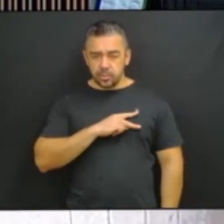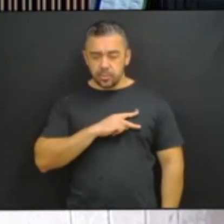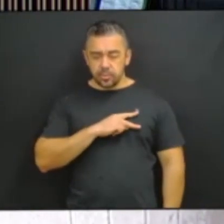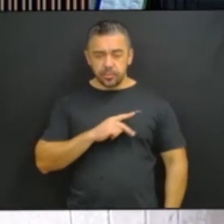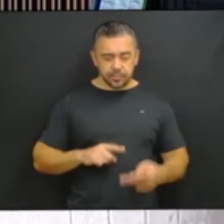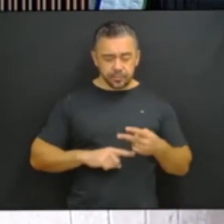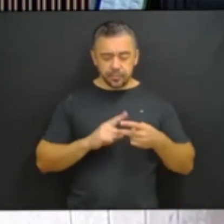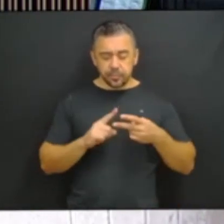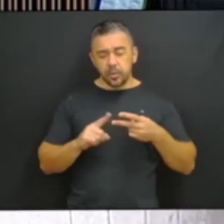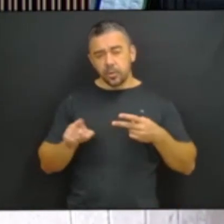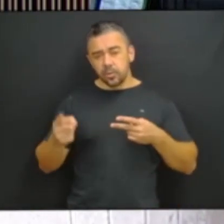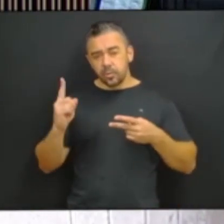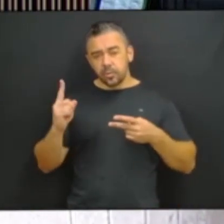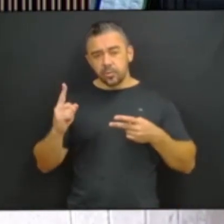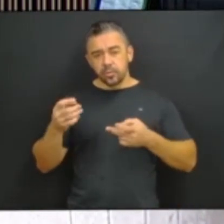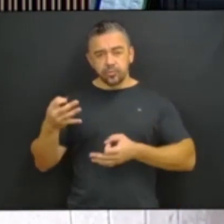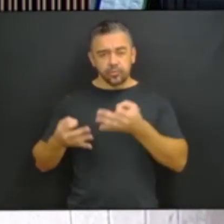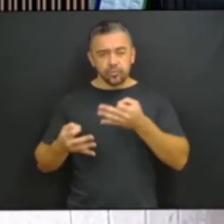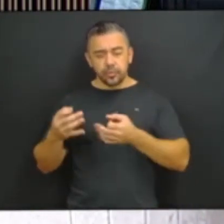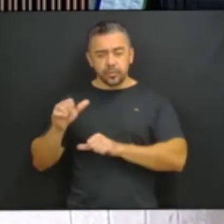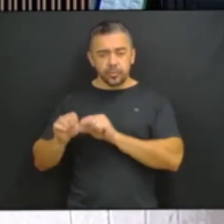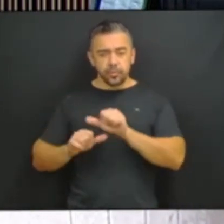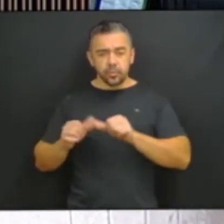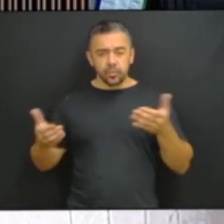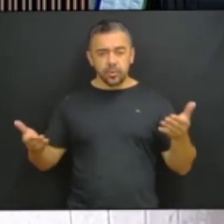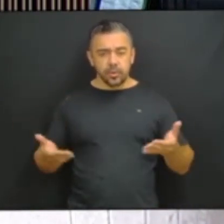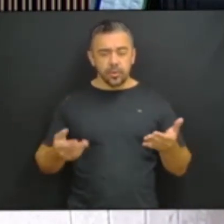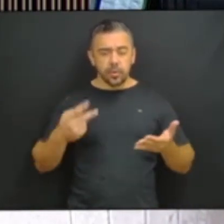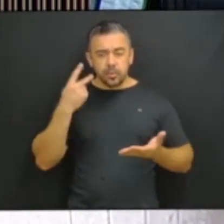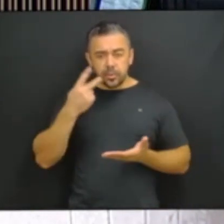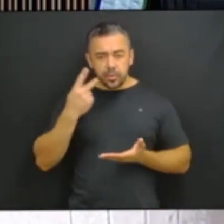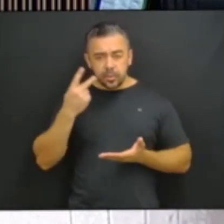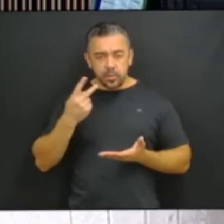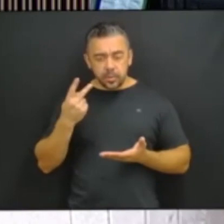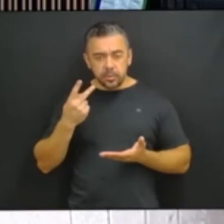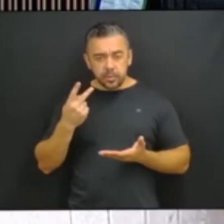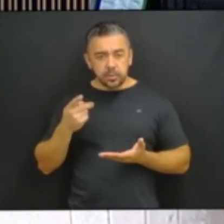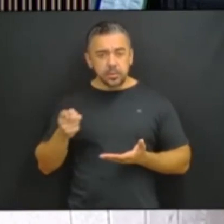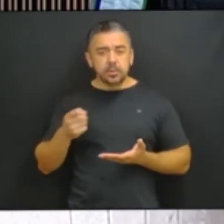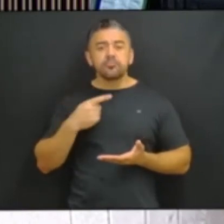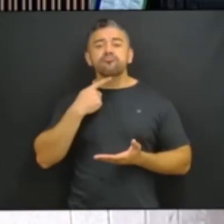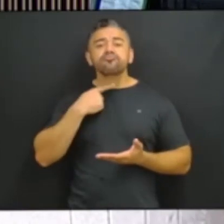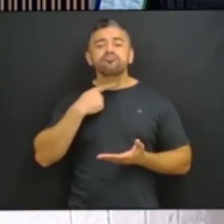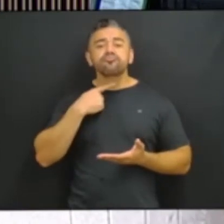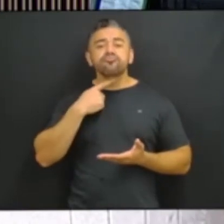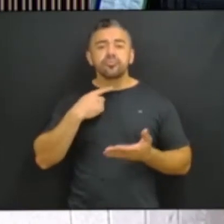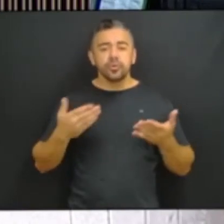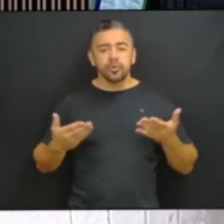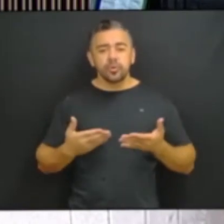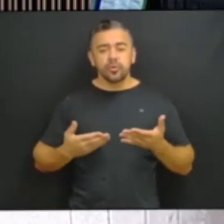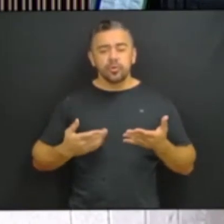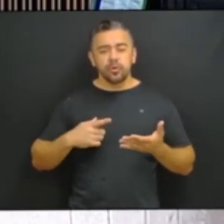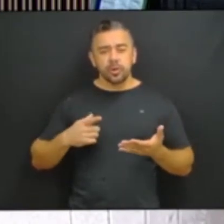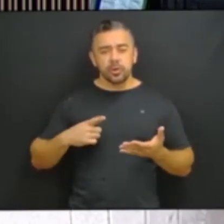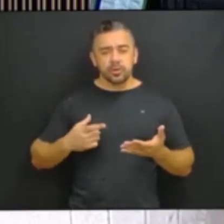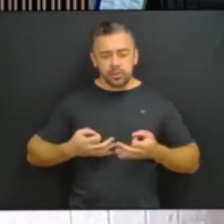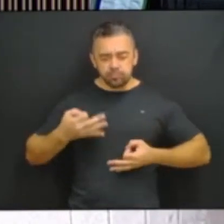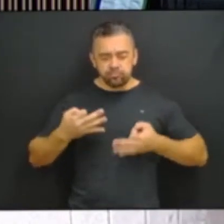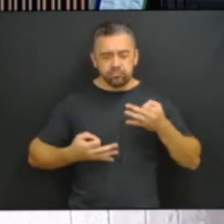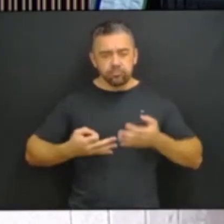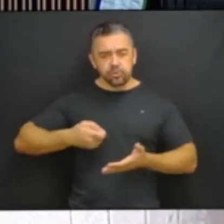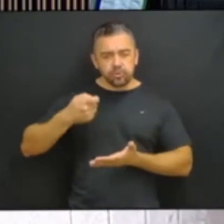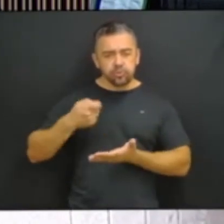para o juiz que virou político com sede de se tornar o justiceiro